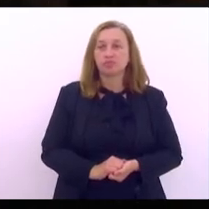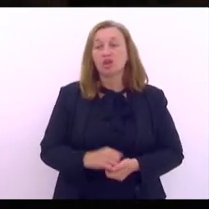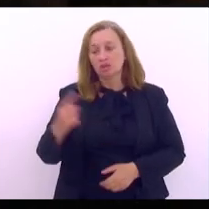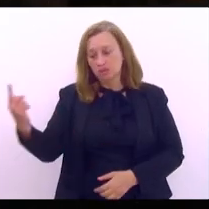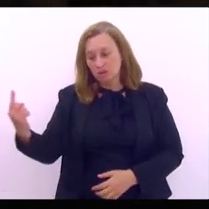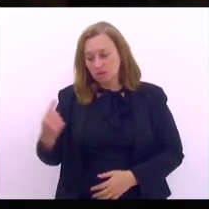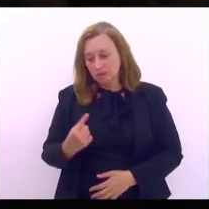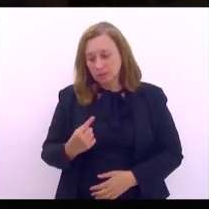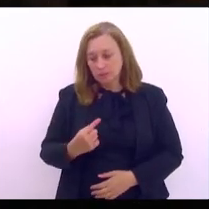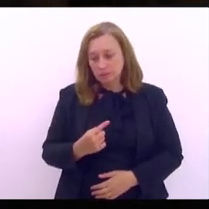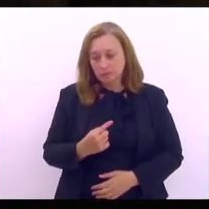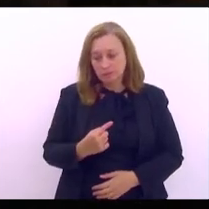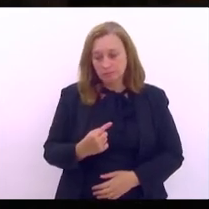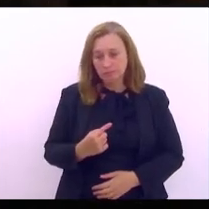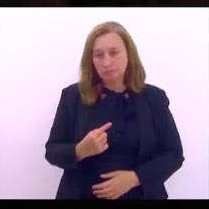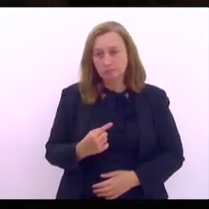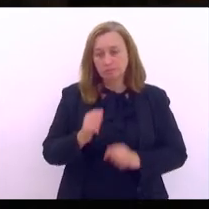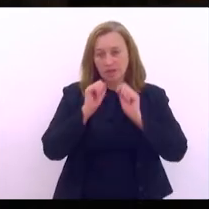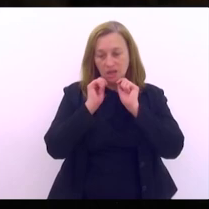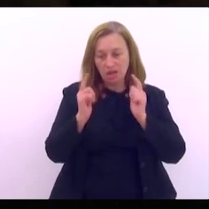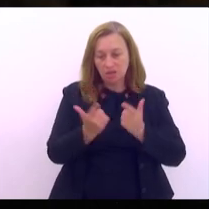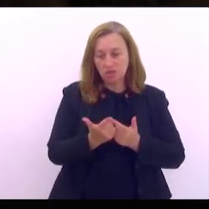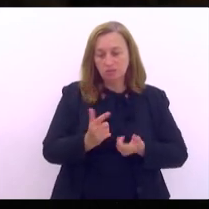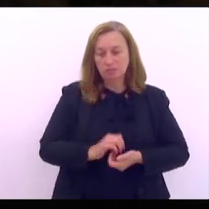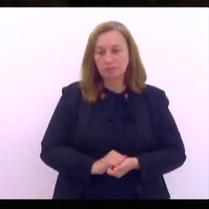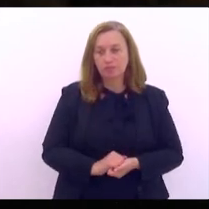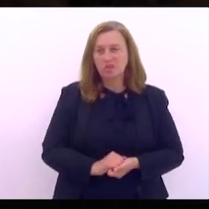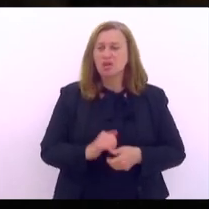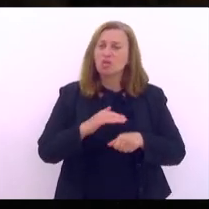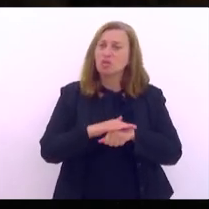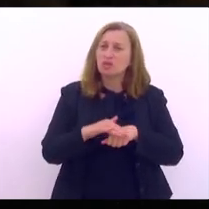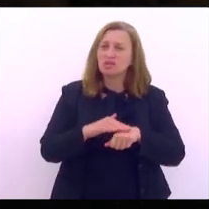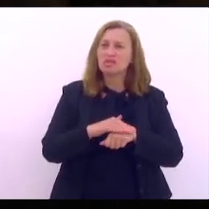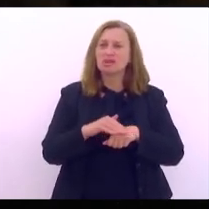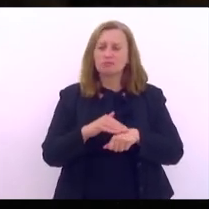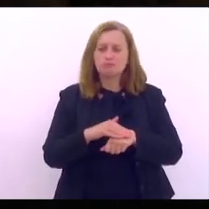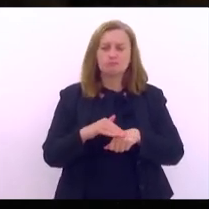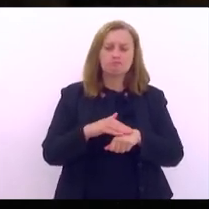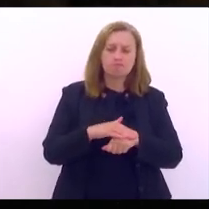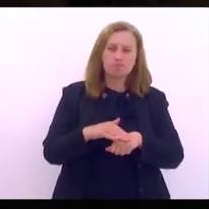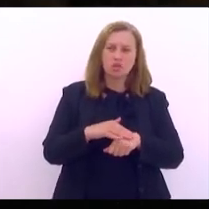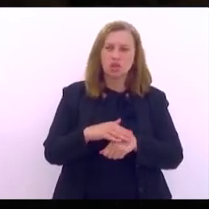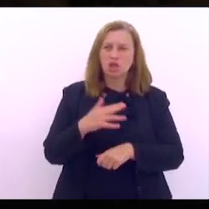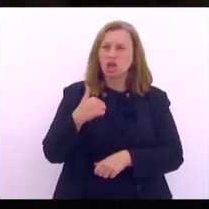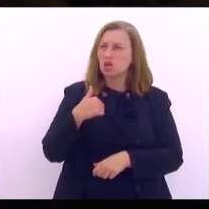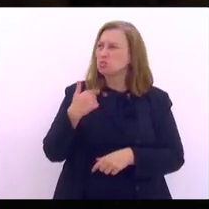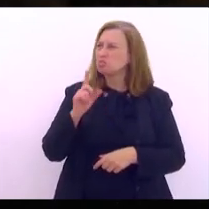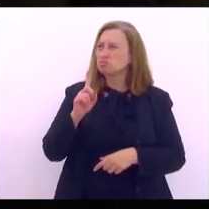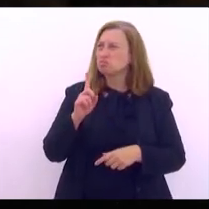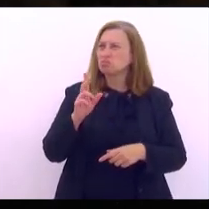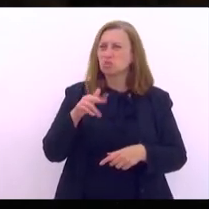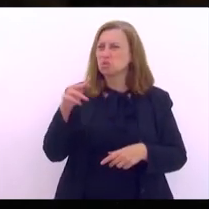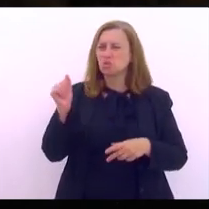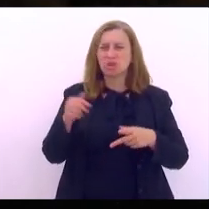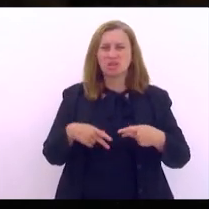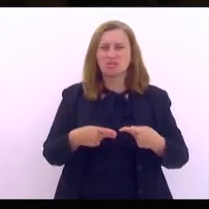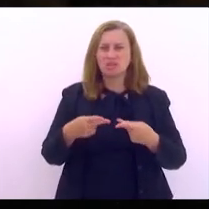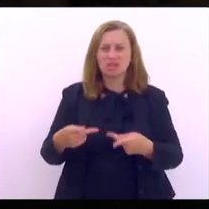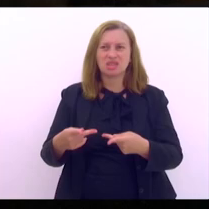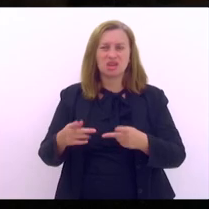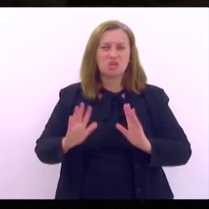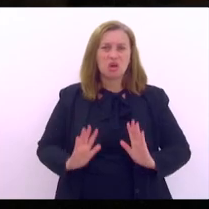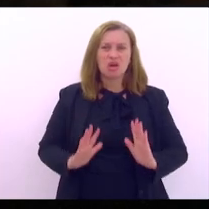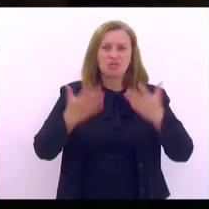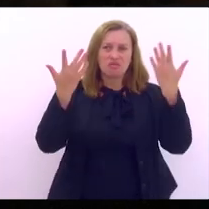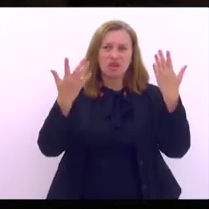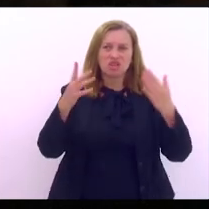para cá e conversando, e eu nunca frequentei uma festa rave na